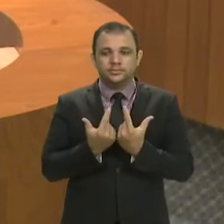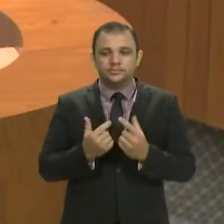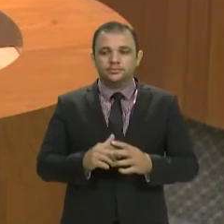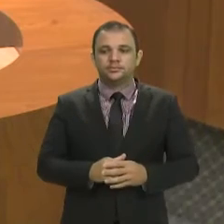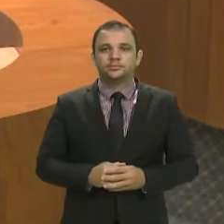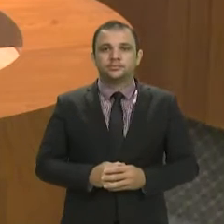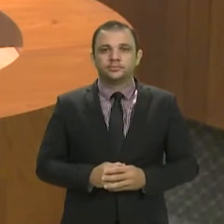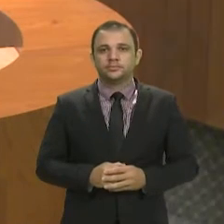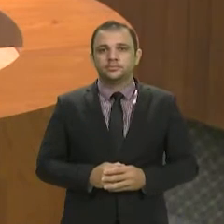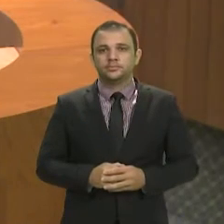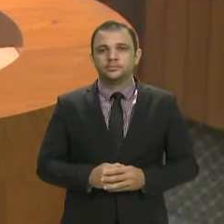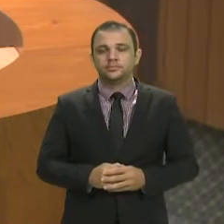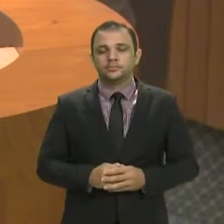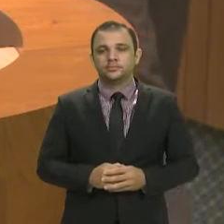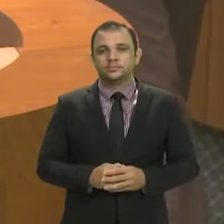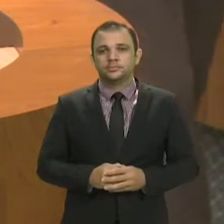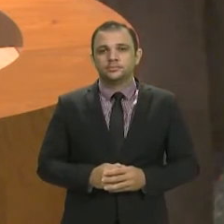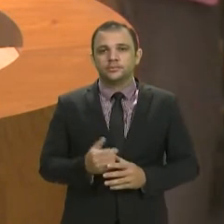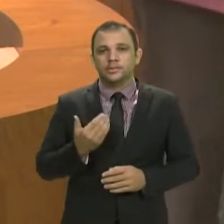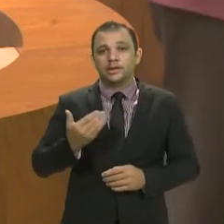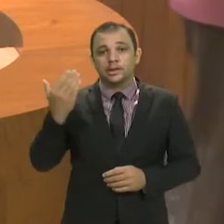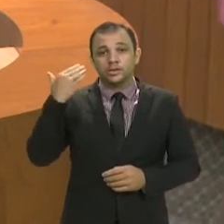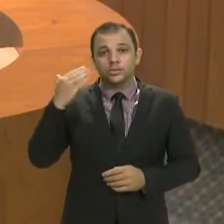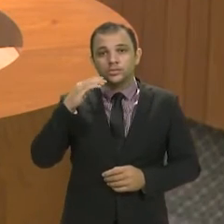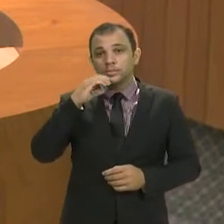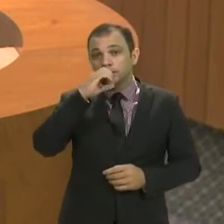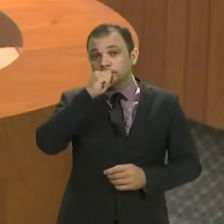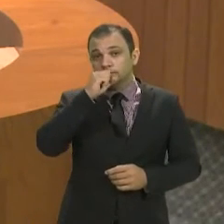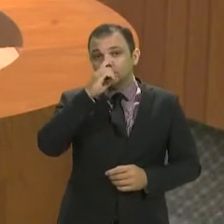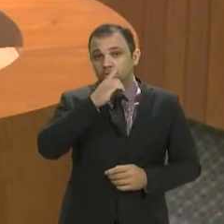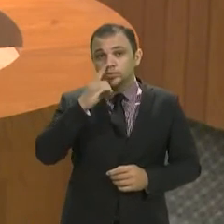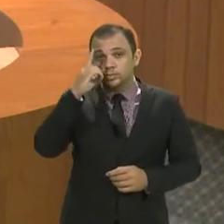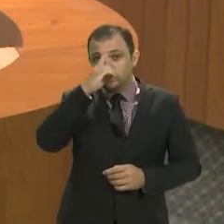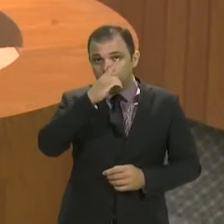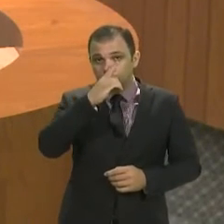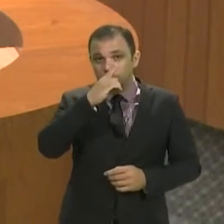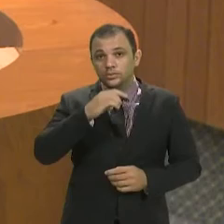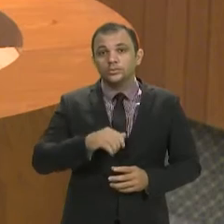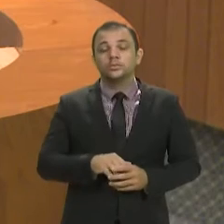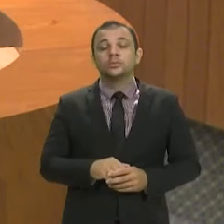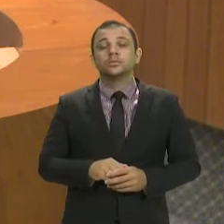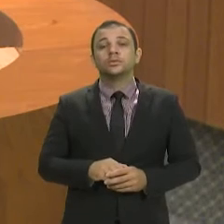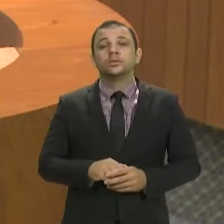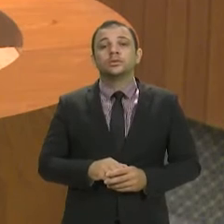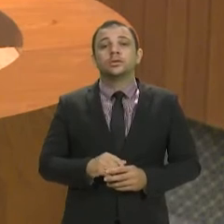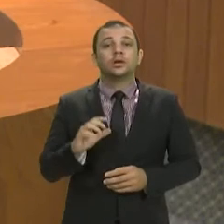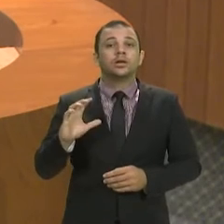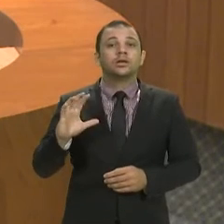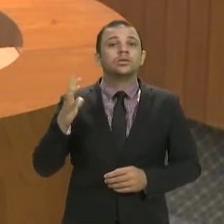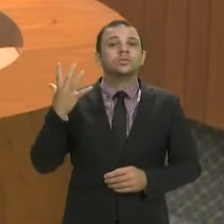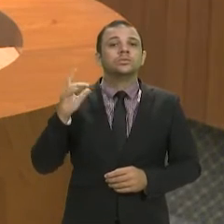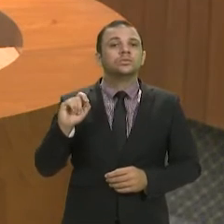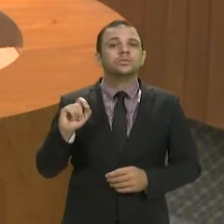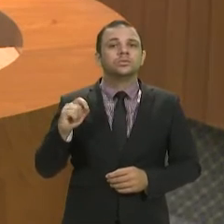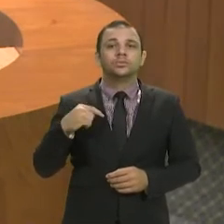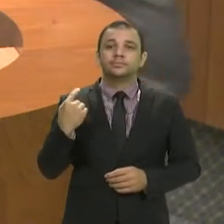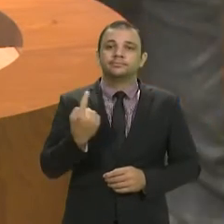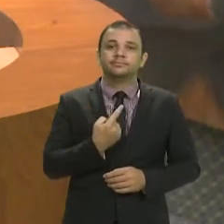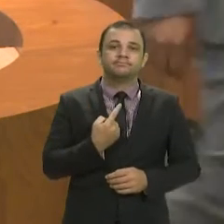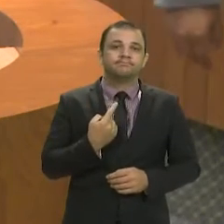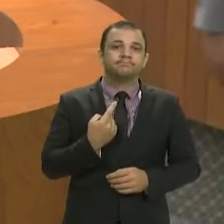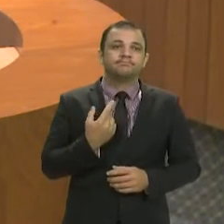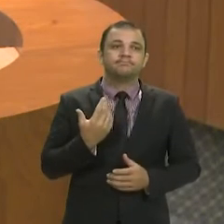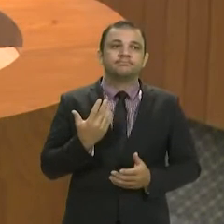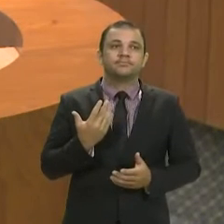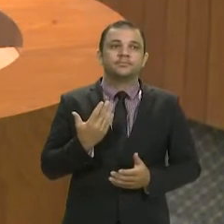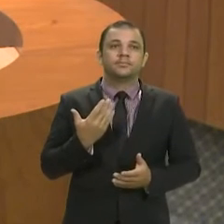Neste final de semana, mais precisamente no domingo, nós tivemos uma grande perda